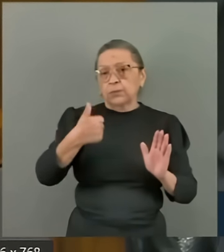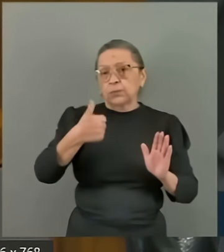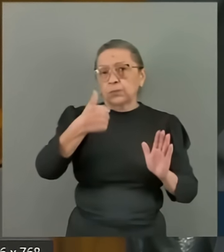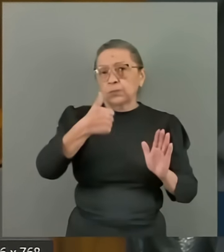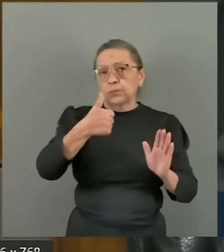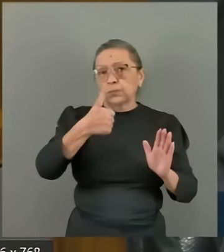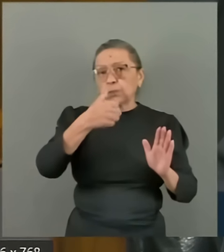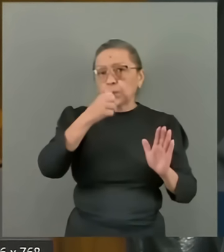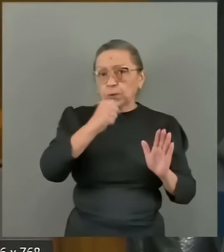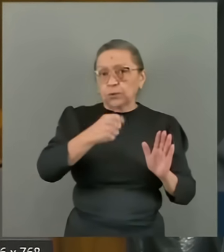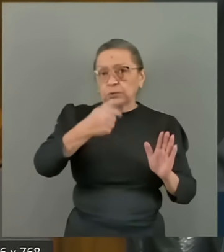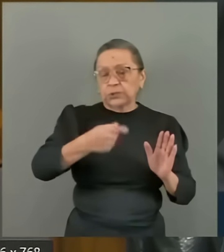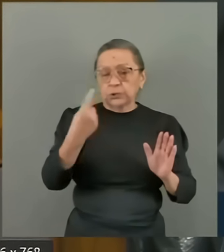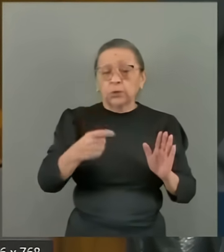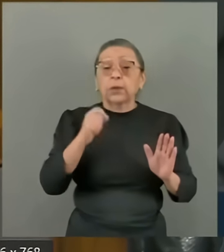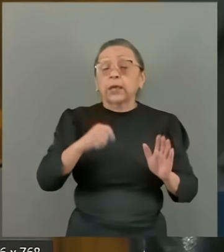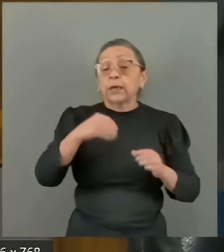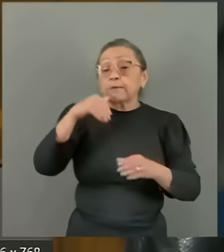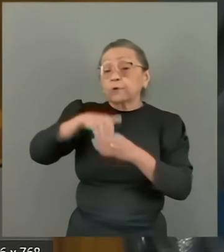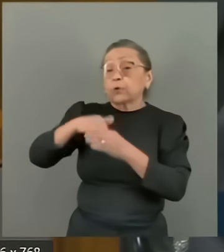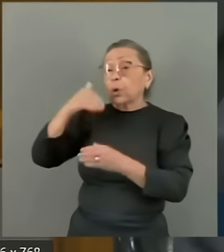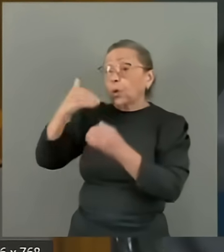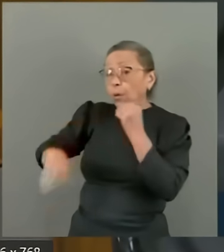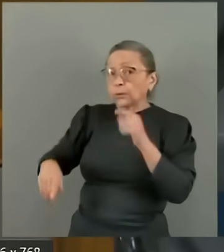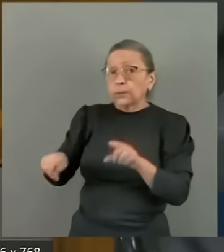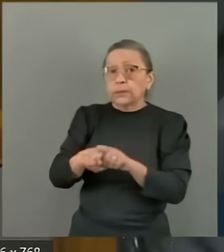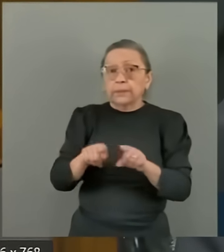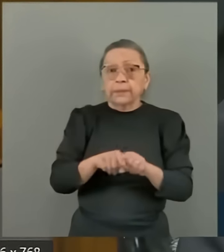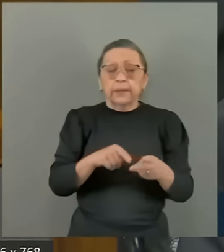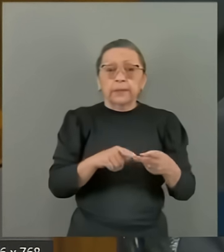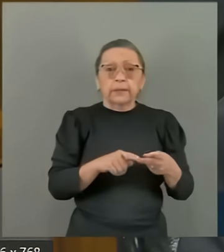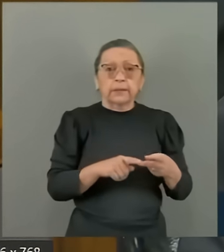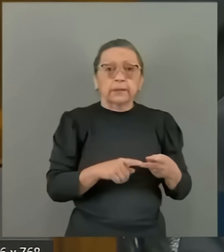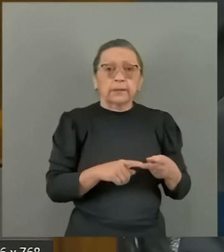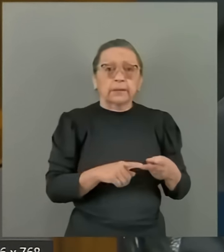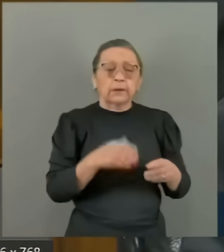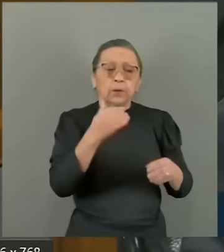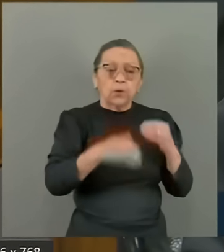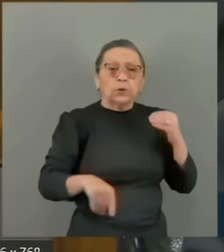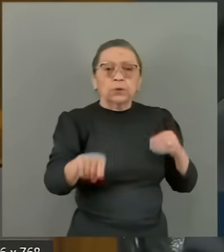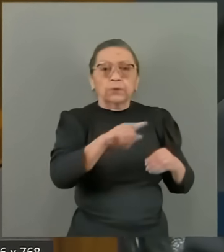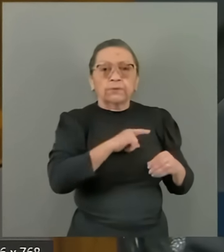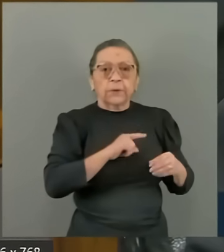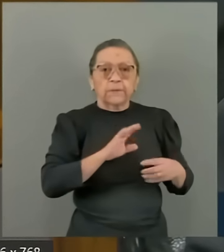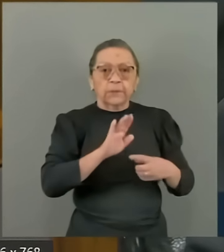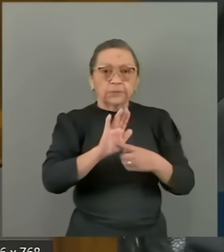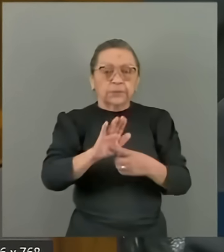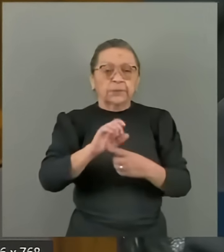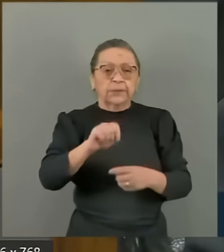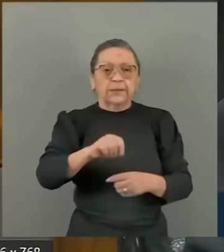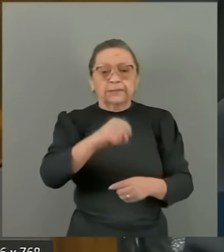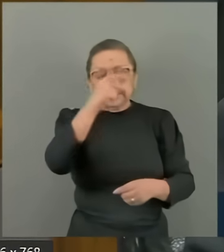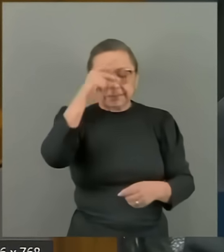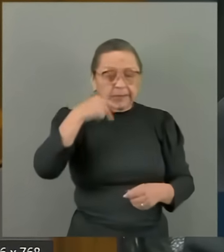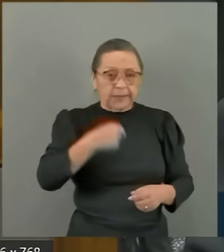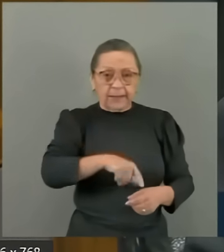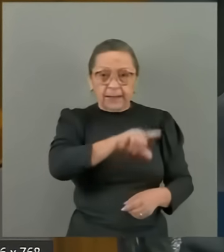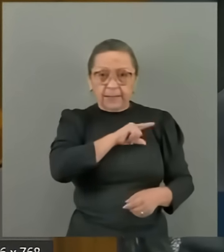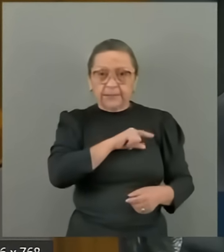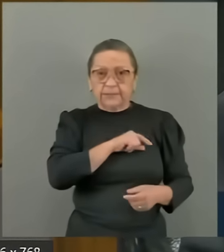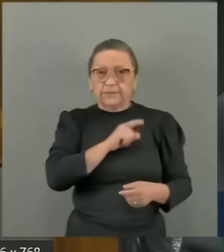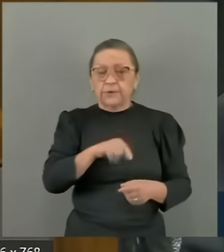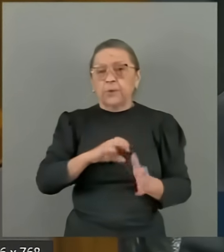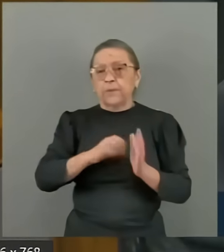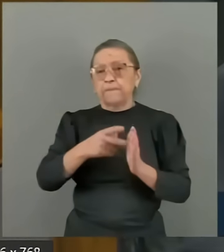votou contra essa medida, inclusive contra esse dispositivo que foi colocado por aqueles que me antecederam, foi o Partido